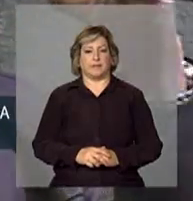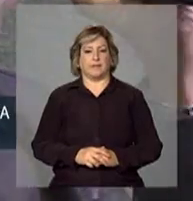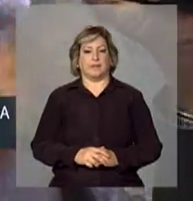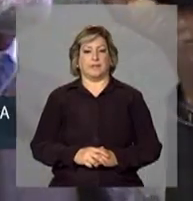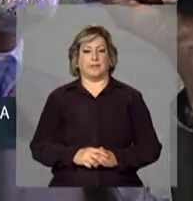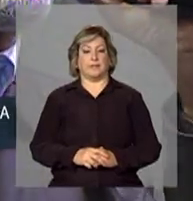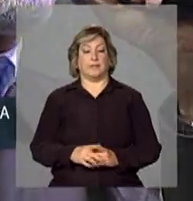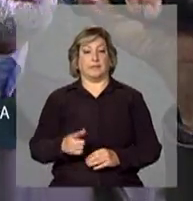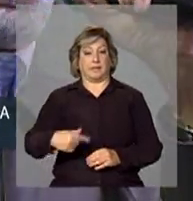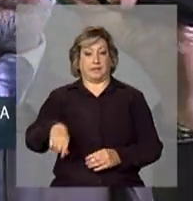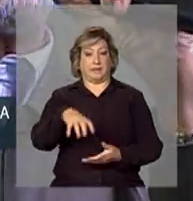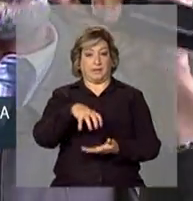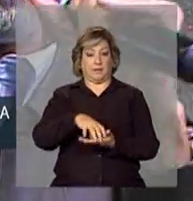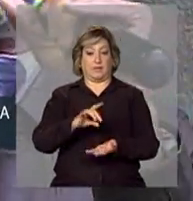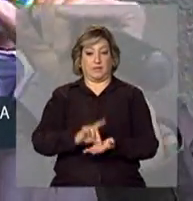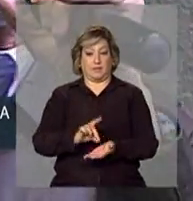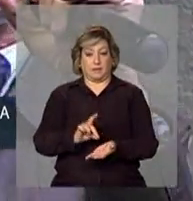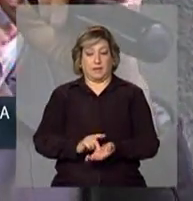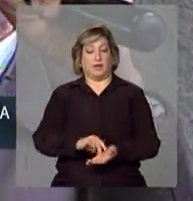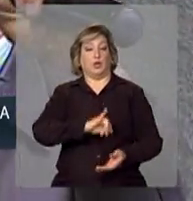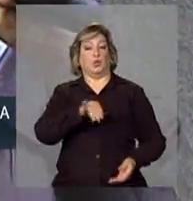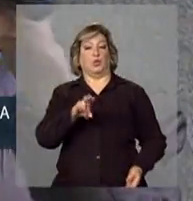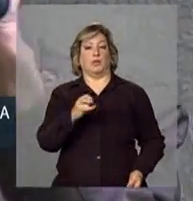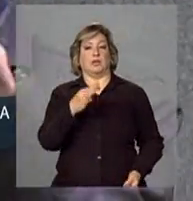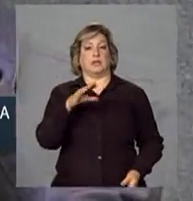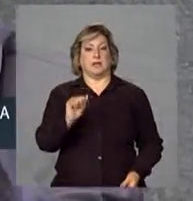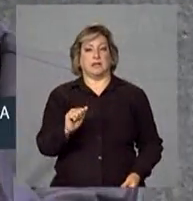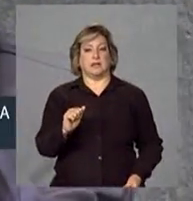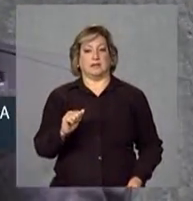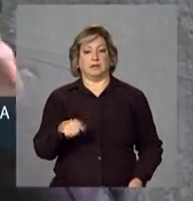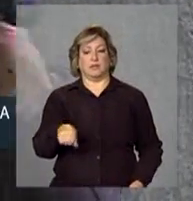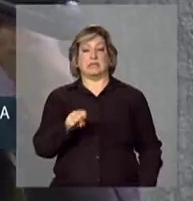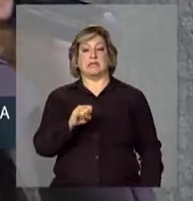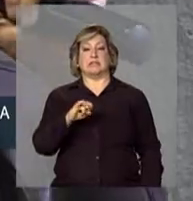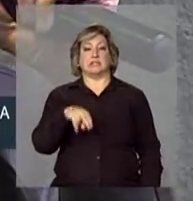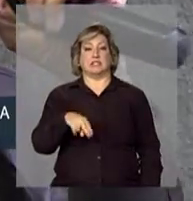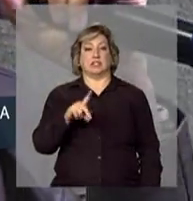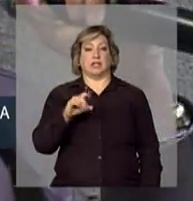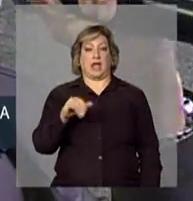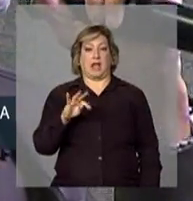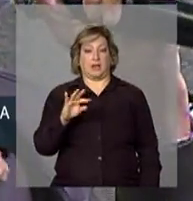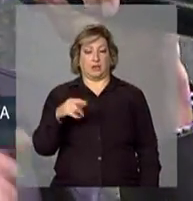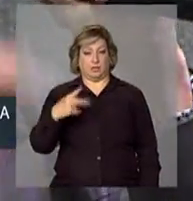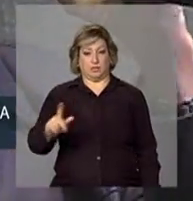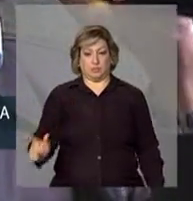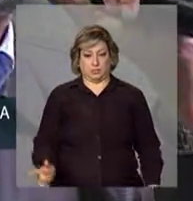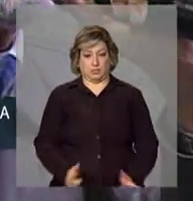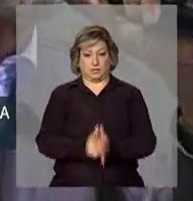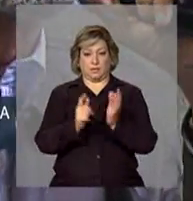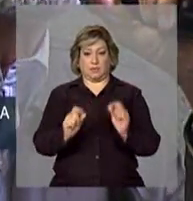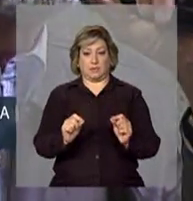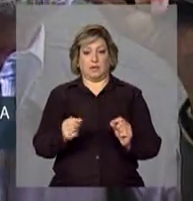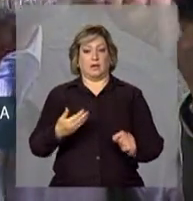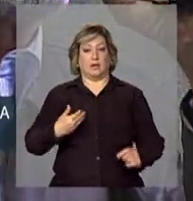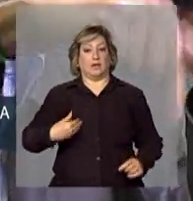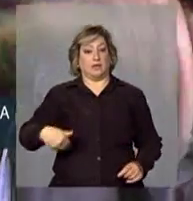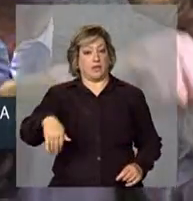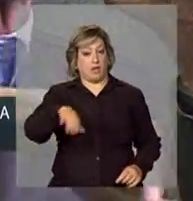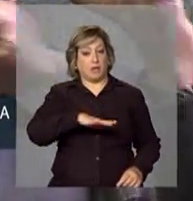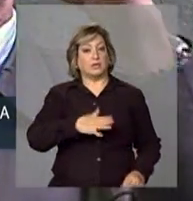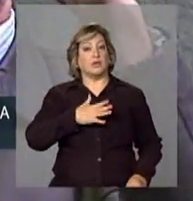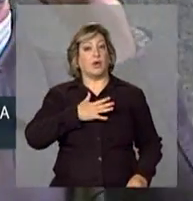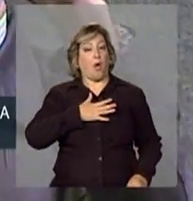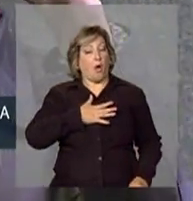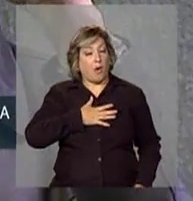Não, por favor. Da verdade e da justiça do Sindicato dos Jornalistas, nós